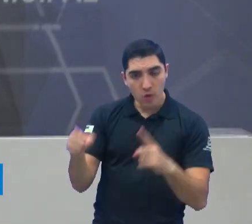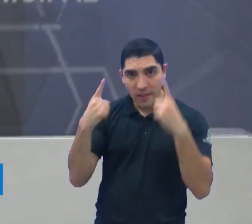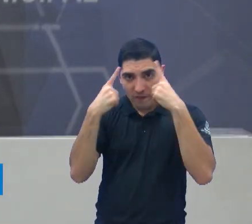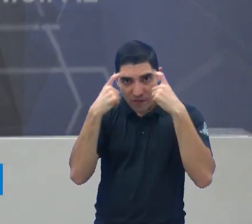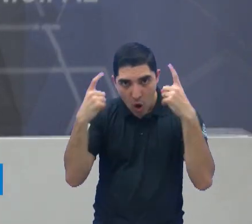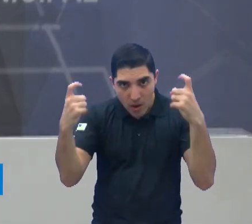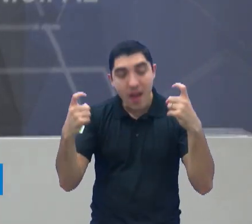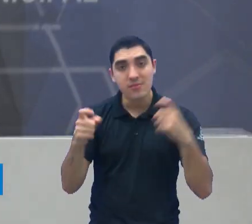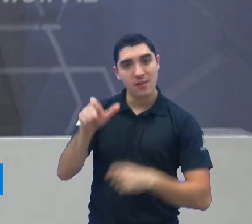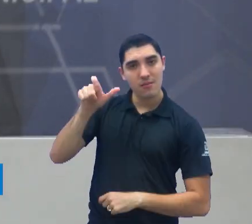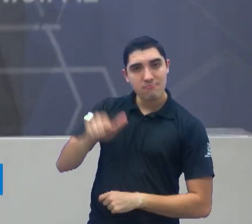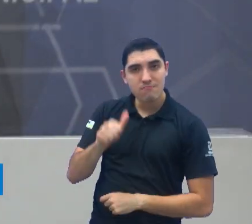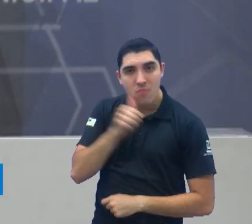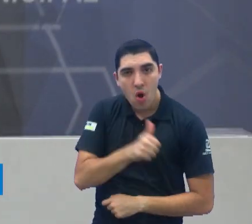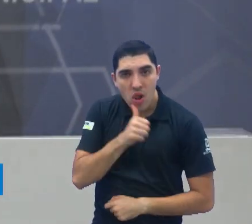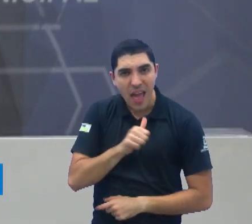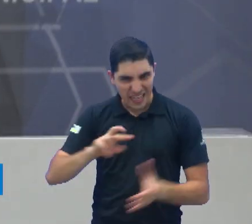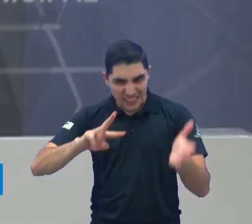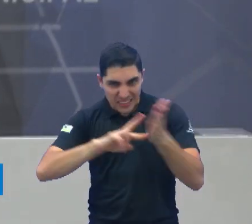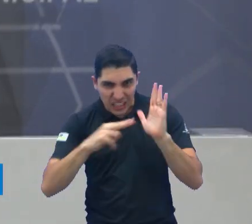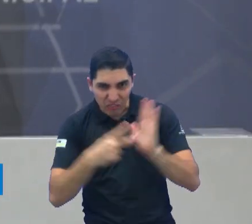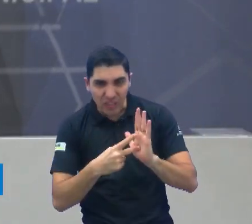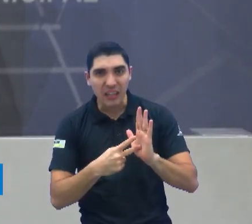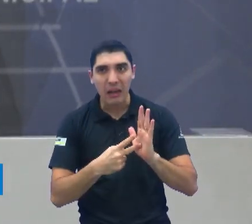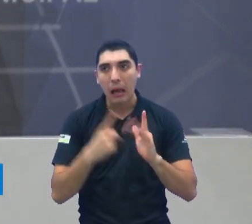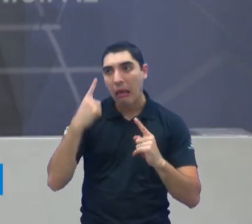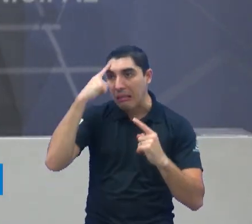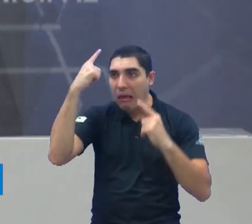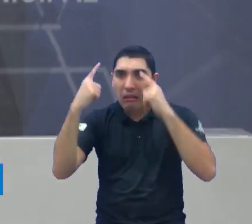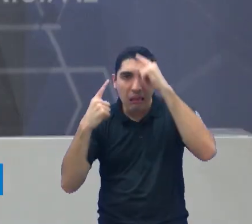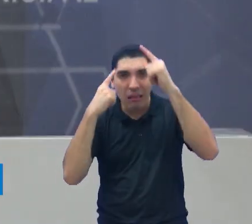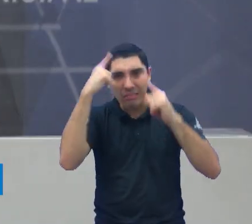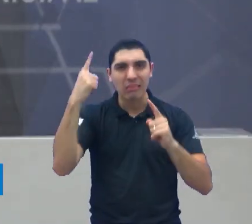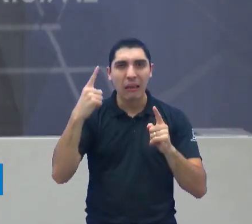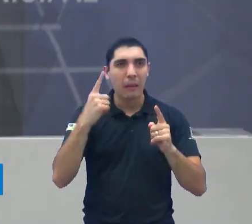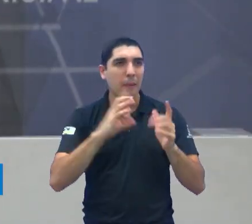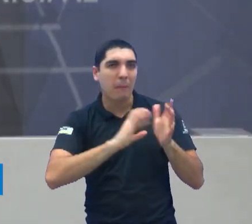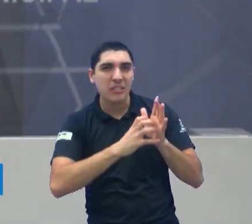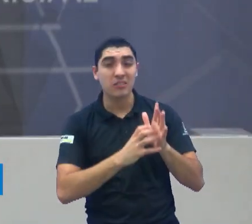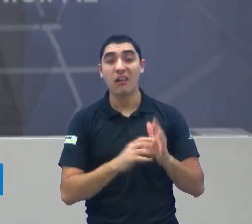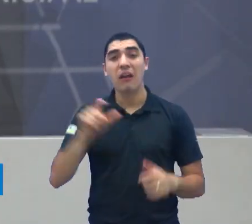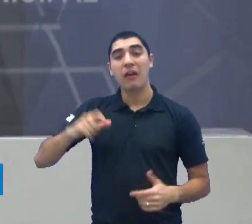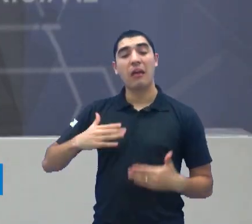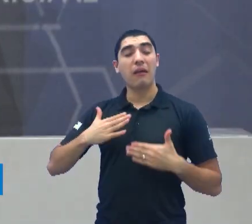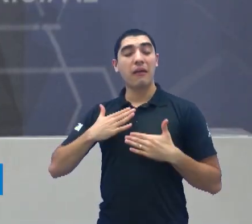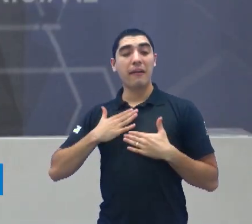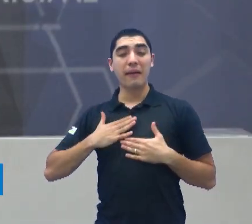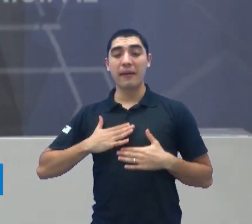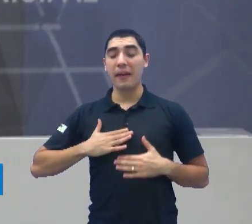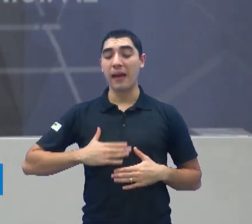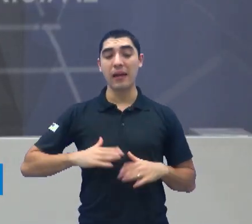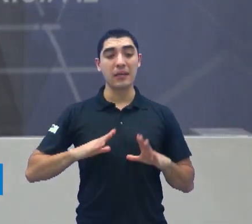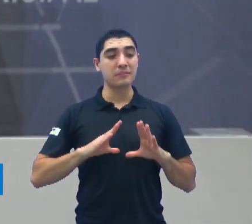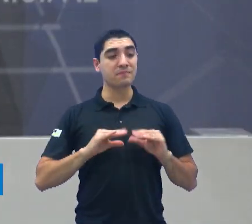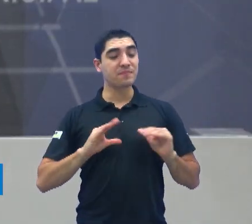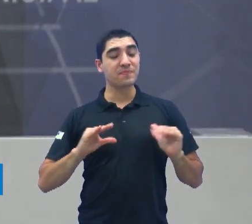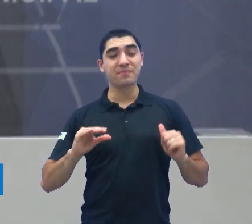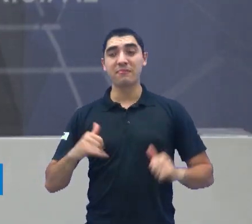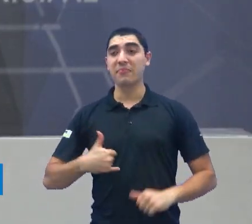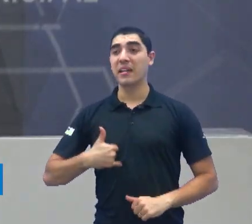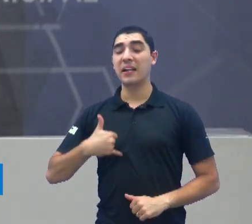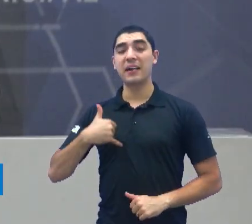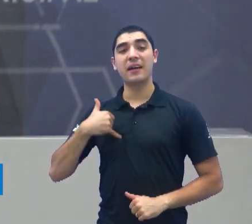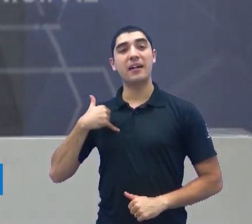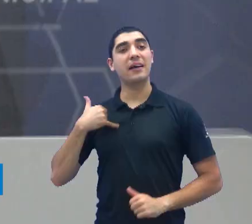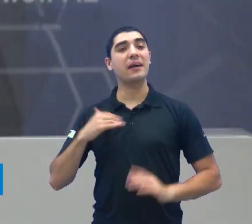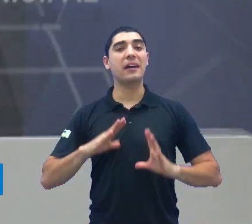mulher não é pauta ideológica, vereador. Você veio aqui calminho, querendo, né, passar um ar de